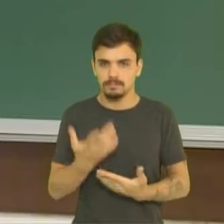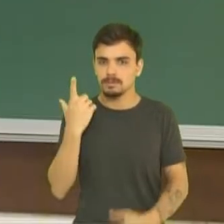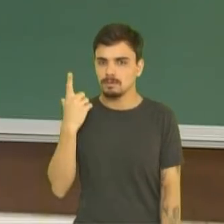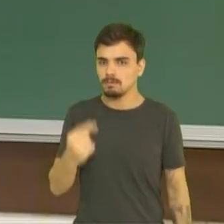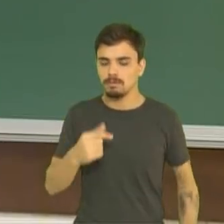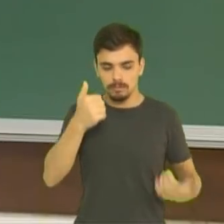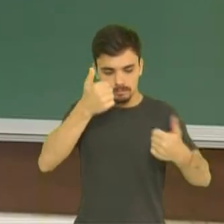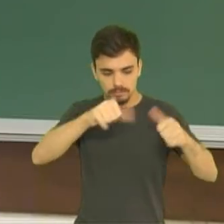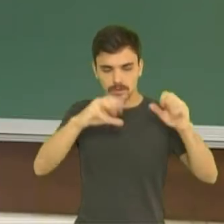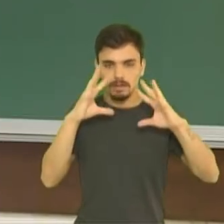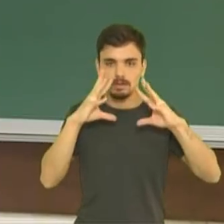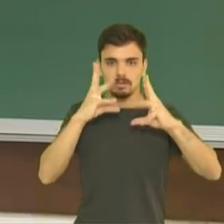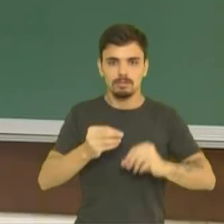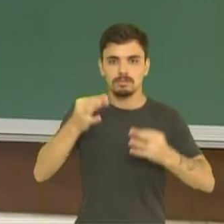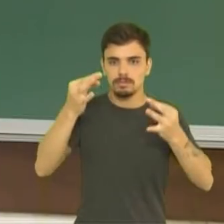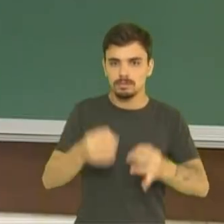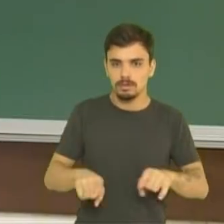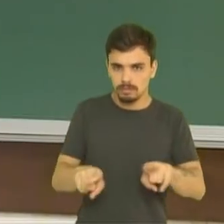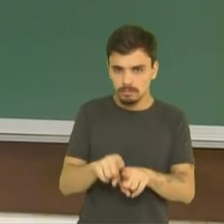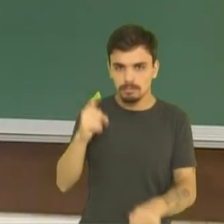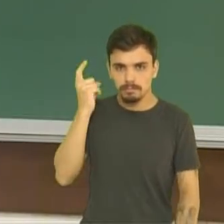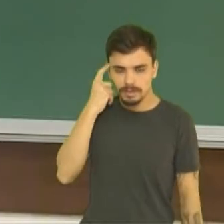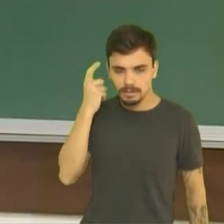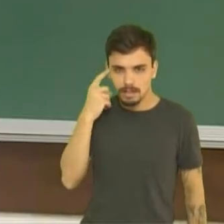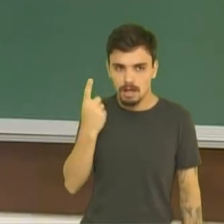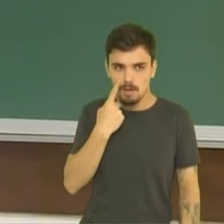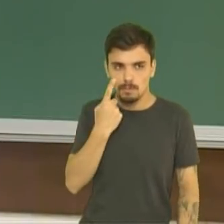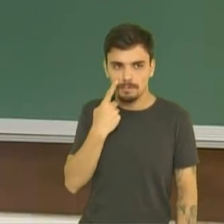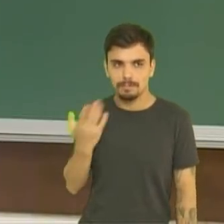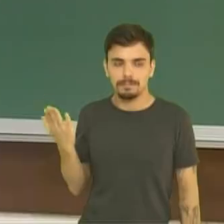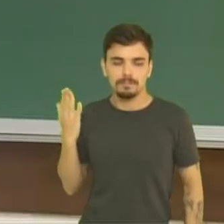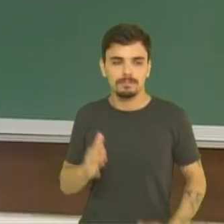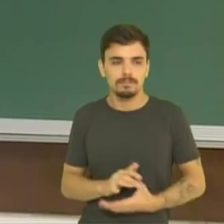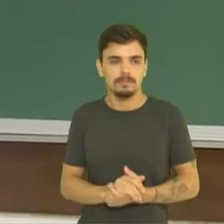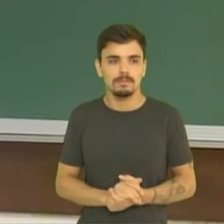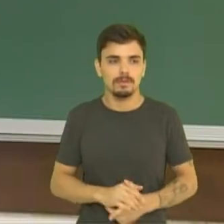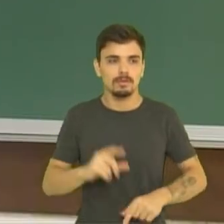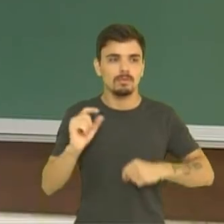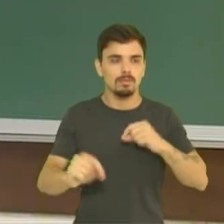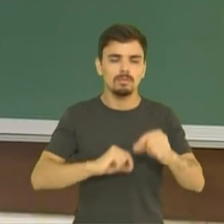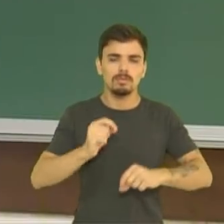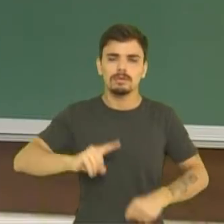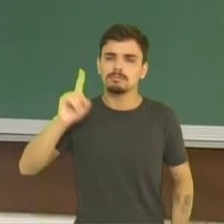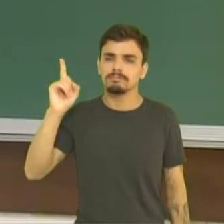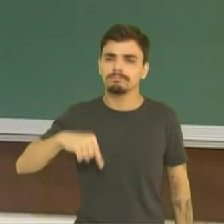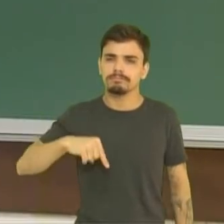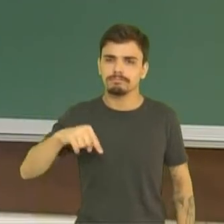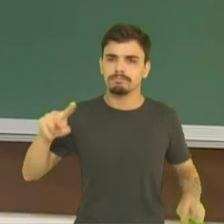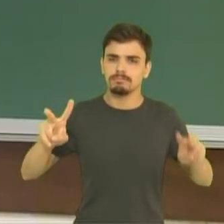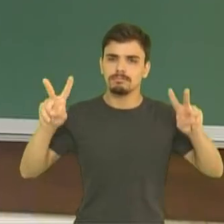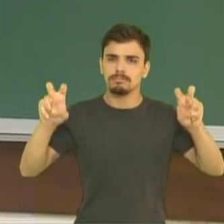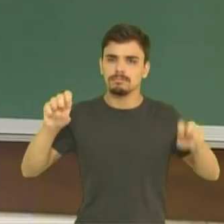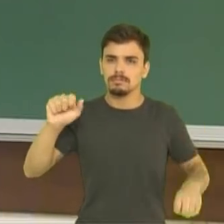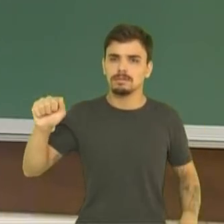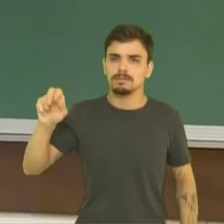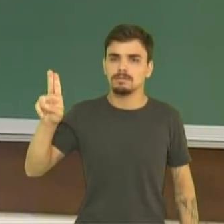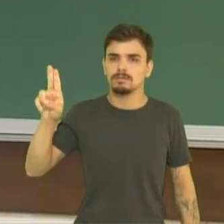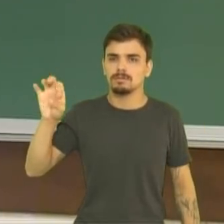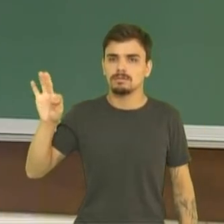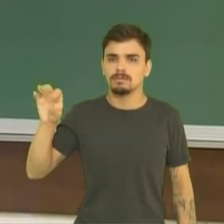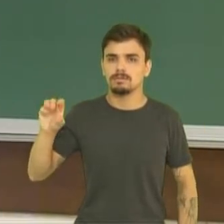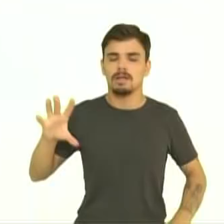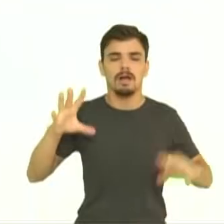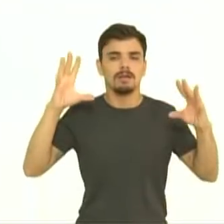analisar direitinho? Vamos pensar? Então vamos. Bom, o que é o assunto? Assunto é